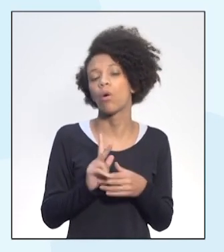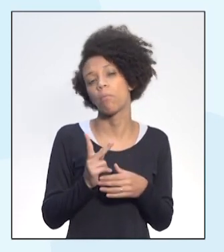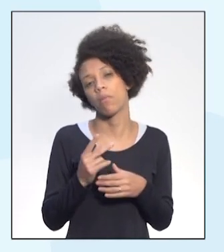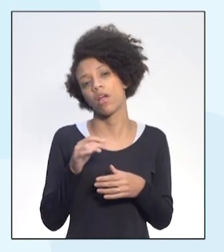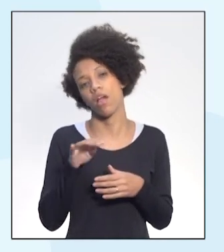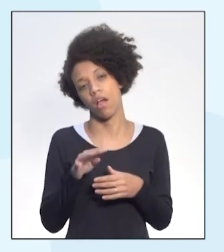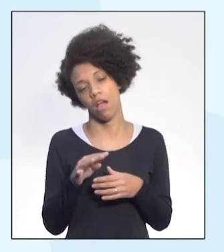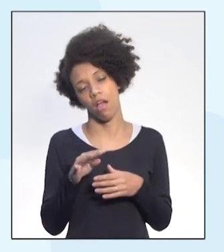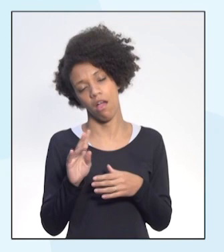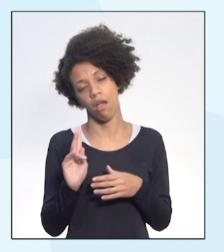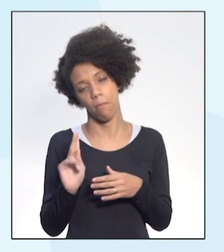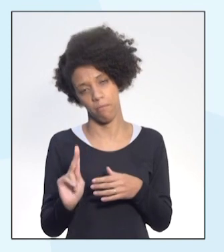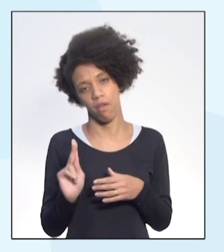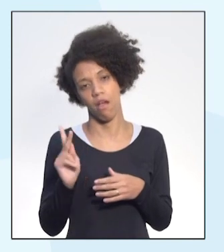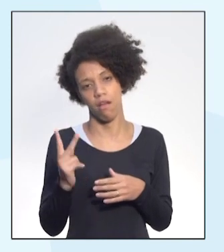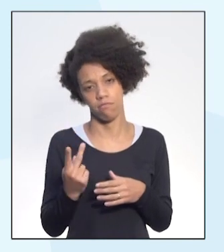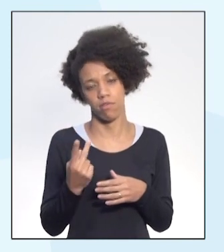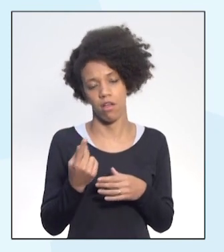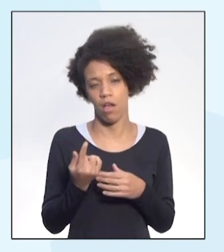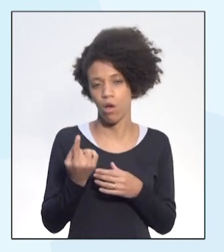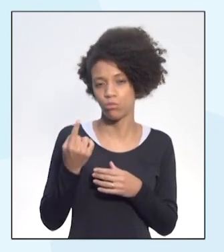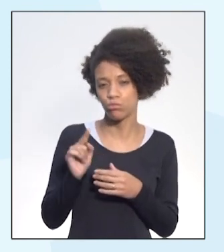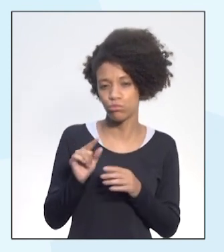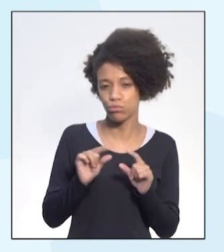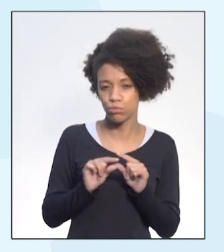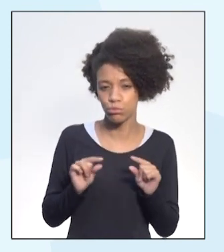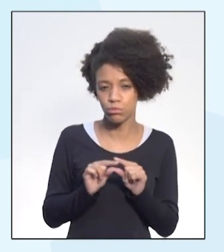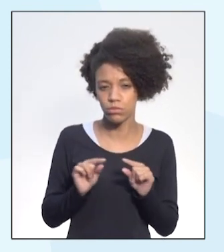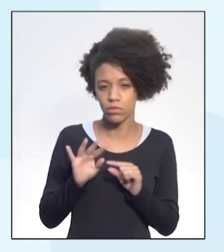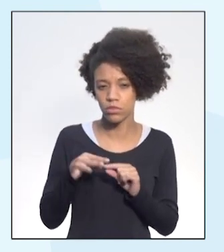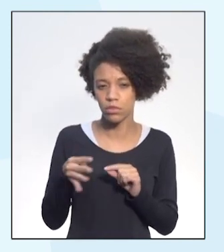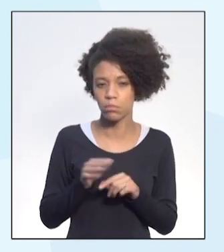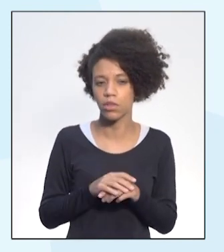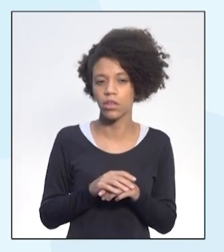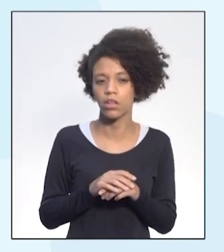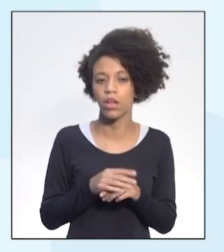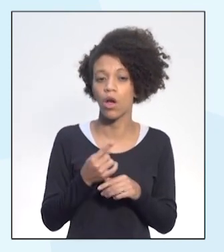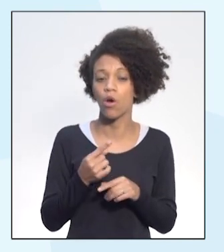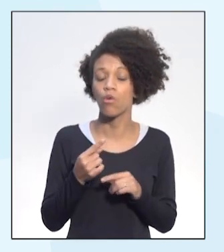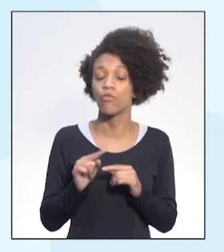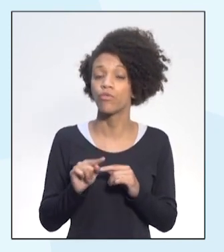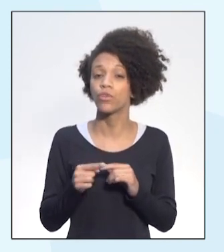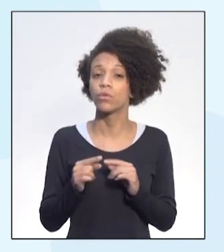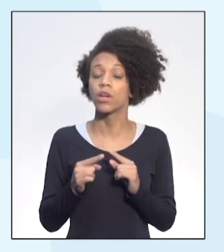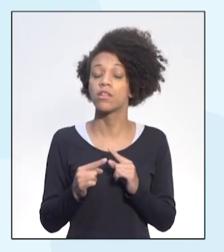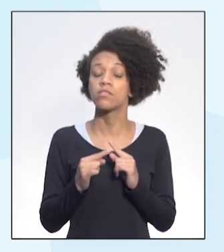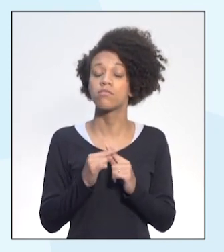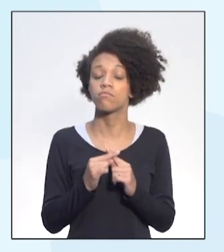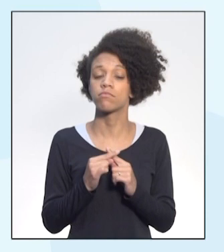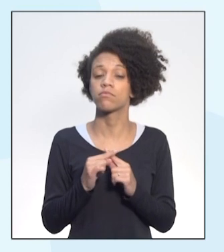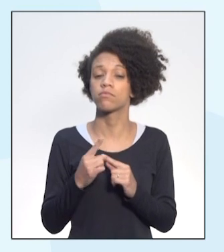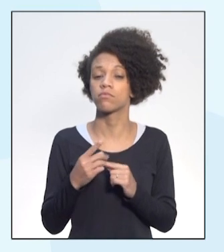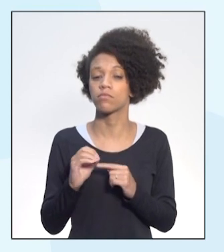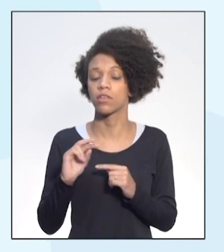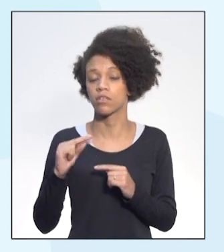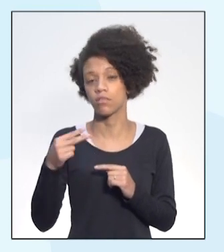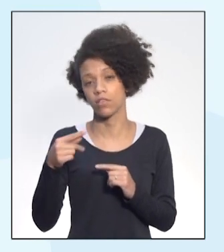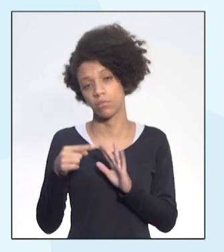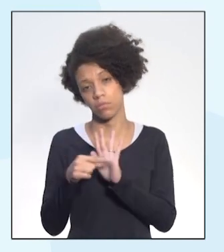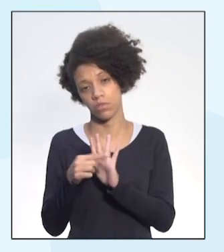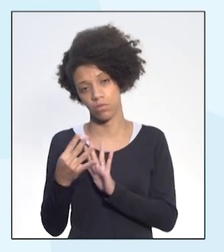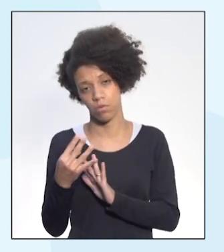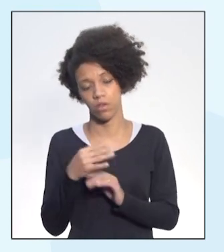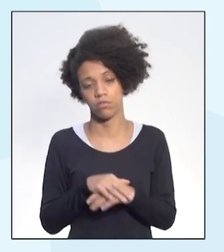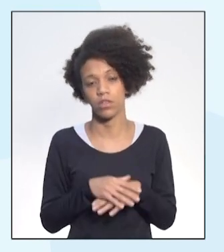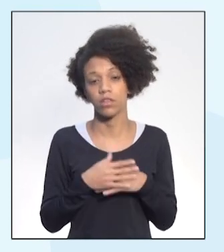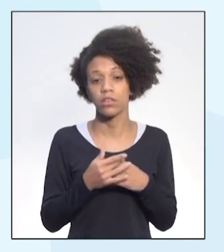deu aqui a concentração de pH, se vocês olharem lá, a última item da tabela, que é 1,0 vezes 10 a menos 4. Então, o pH da água